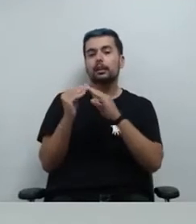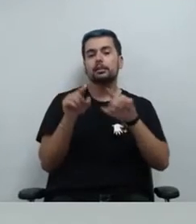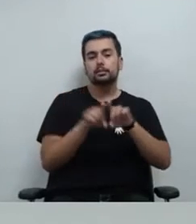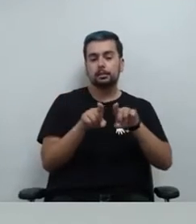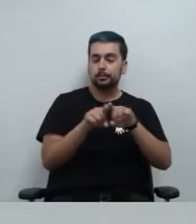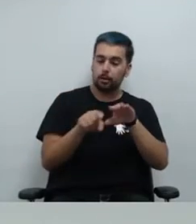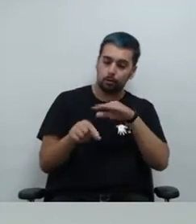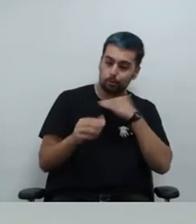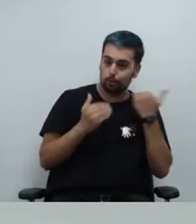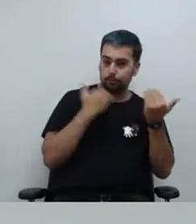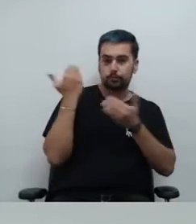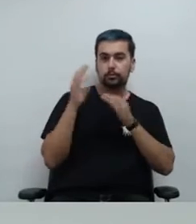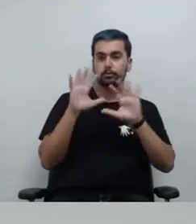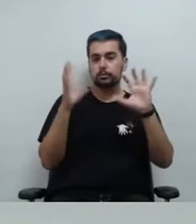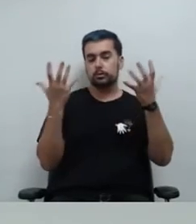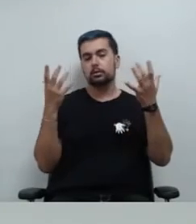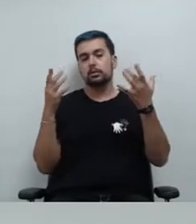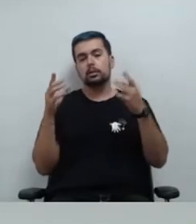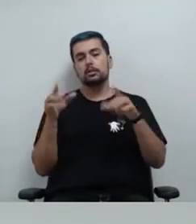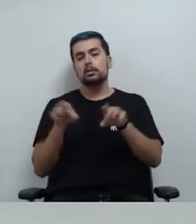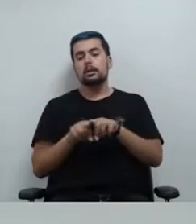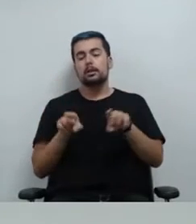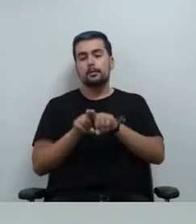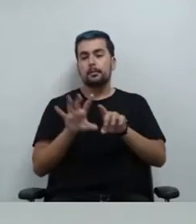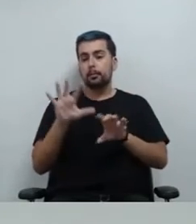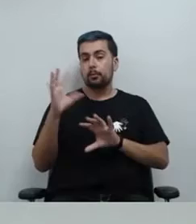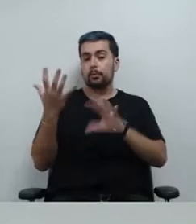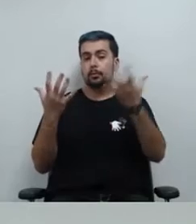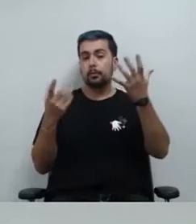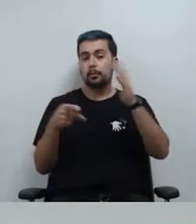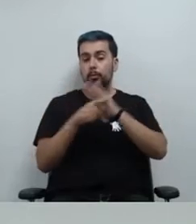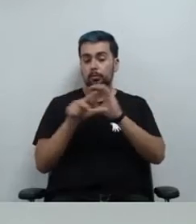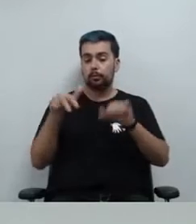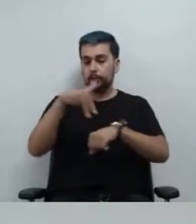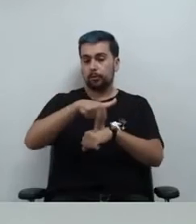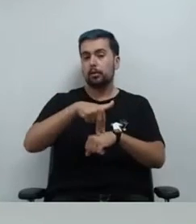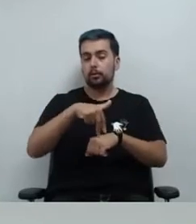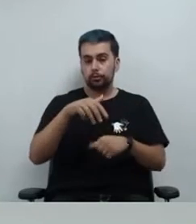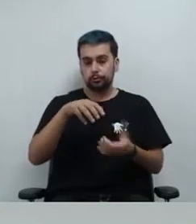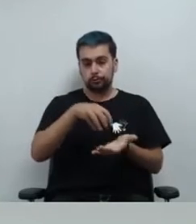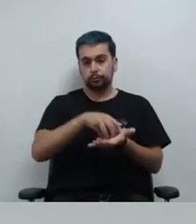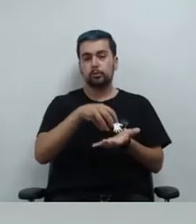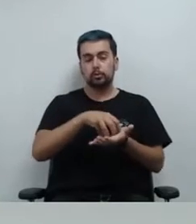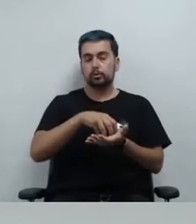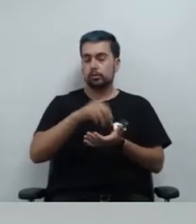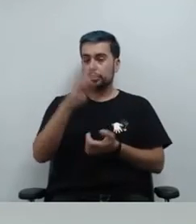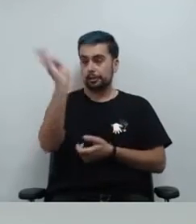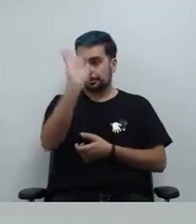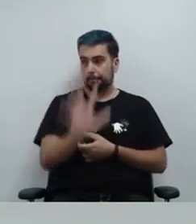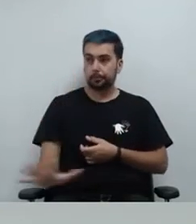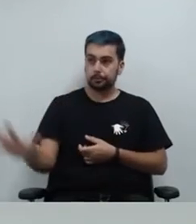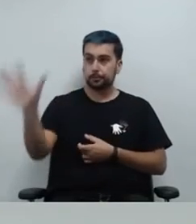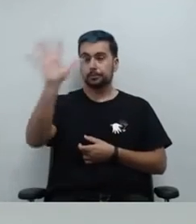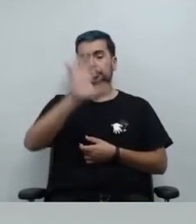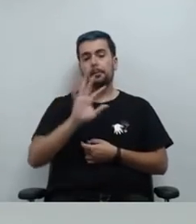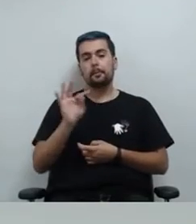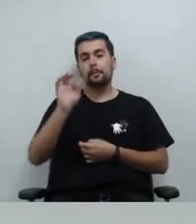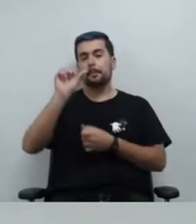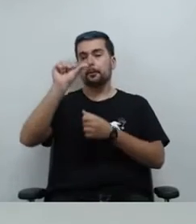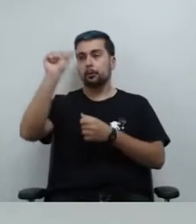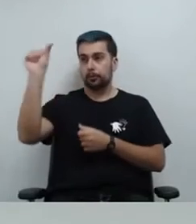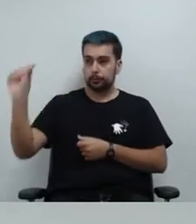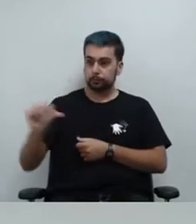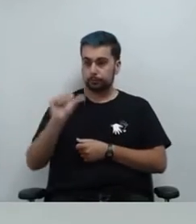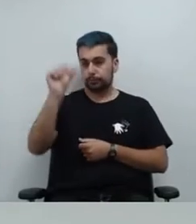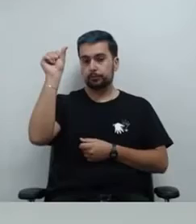situação de rua, além de uma incidência que se dá de um protagonismo deste núcleo em âmbito nacional, por exemplo, para levar essa